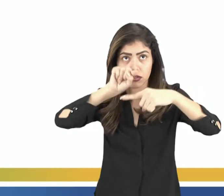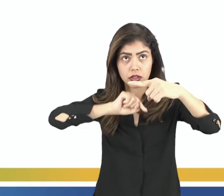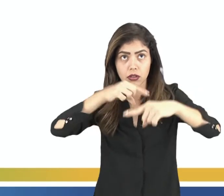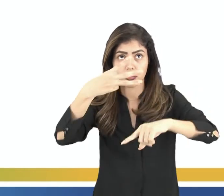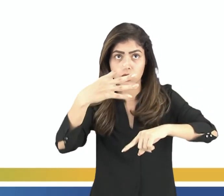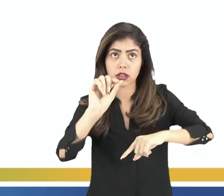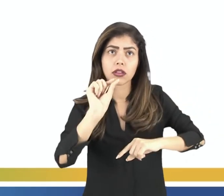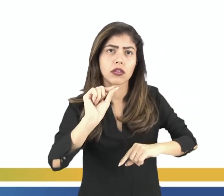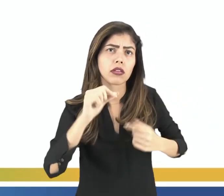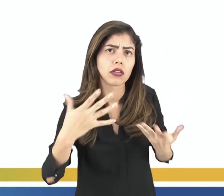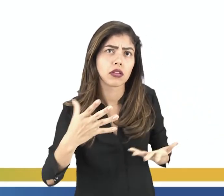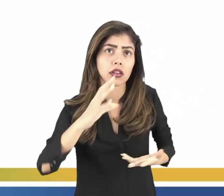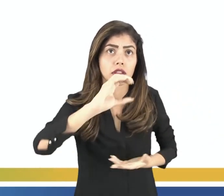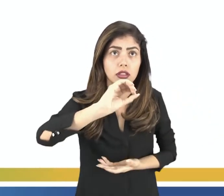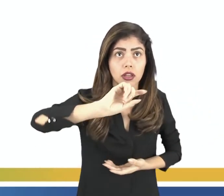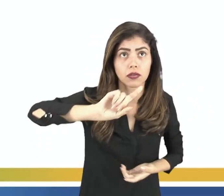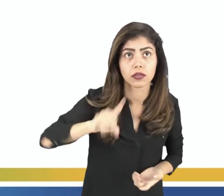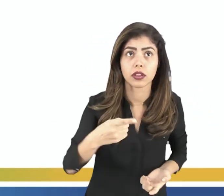vou ter quanto?